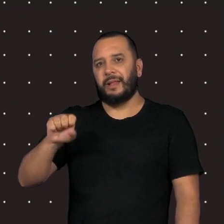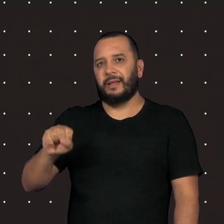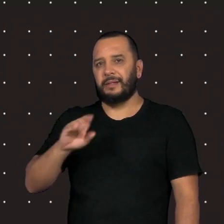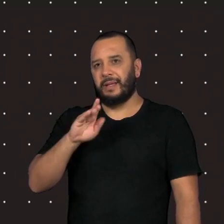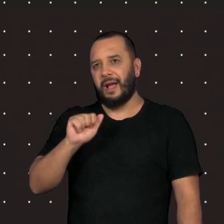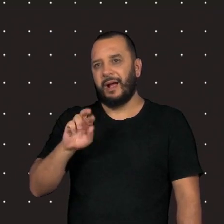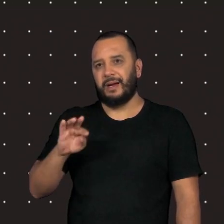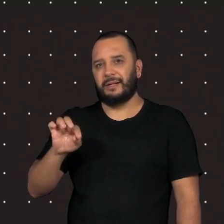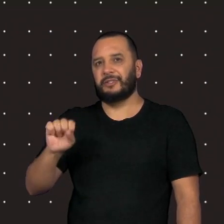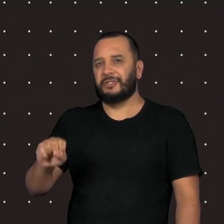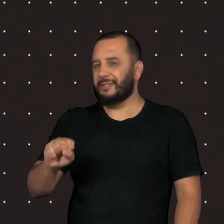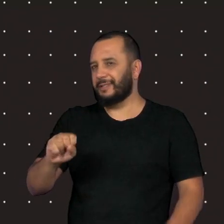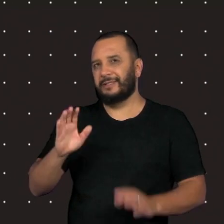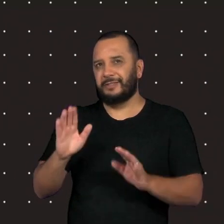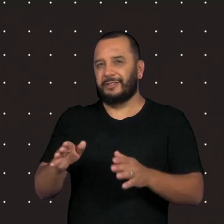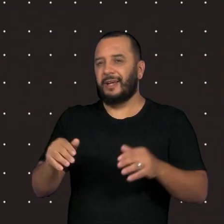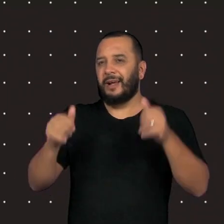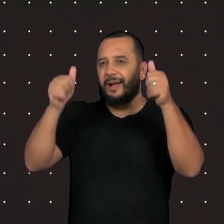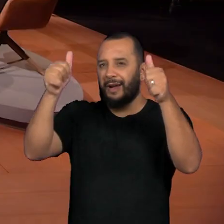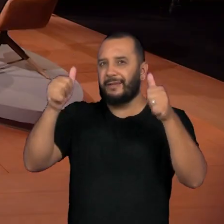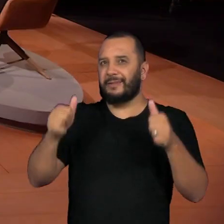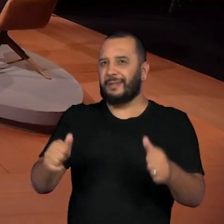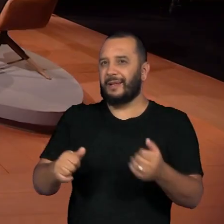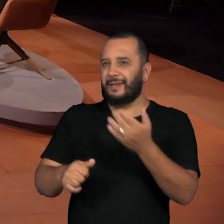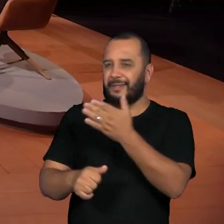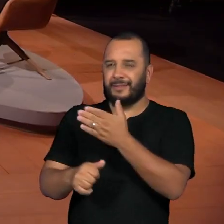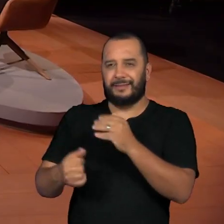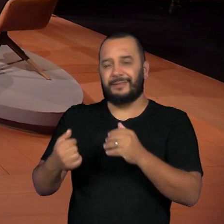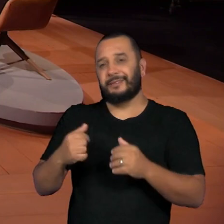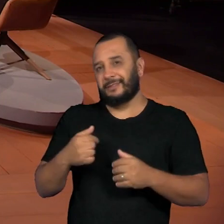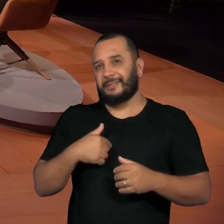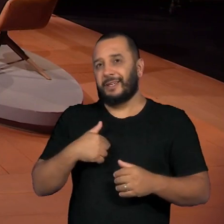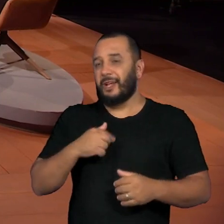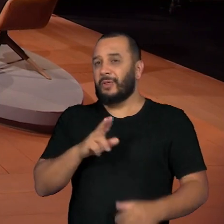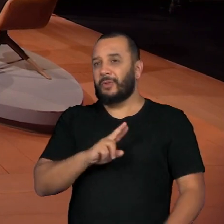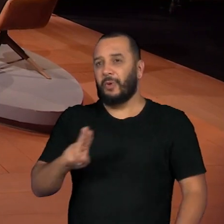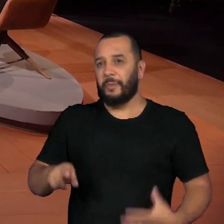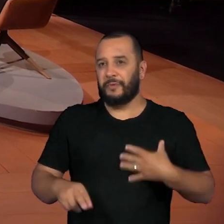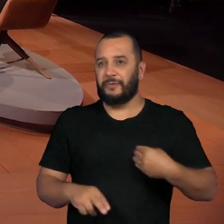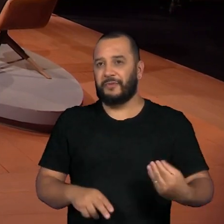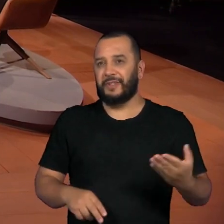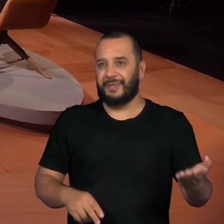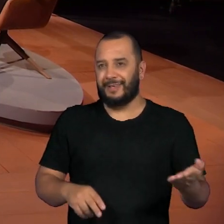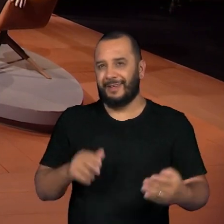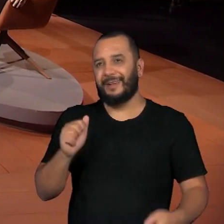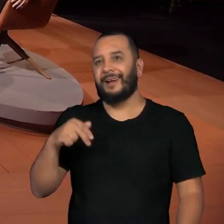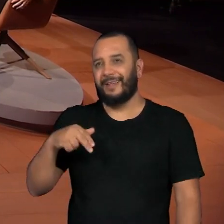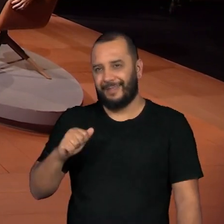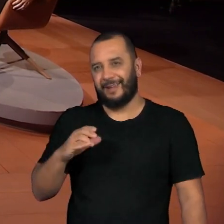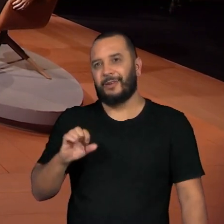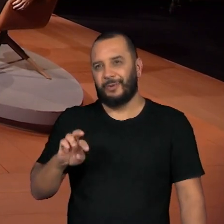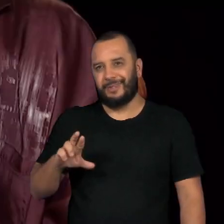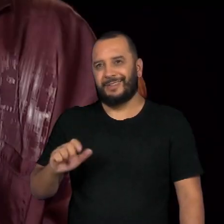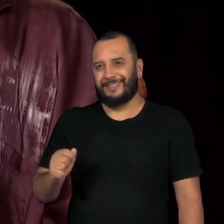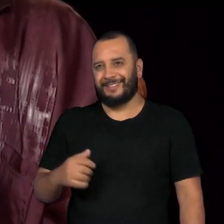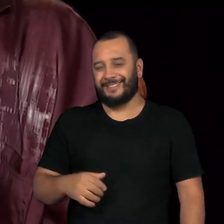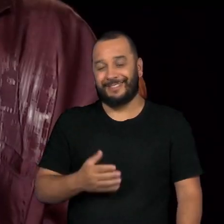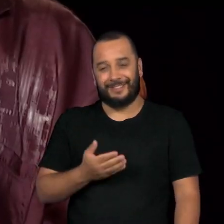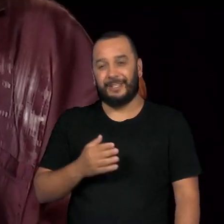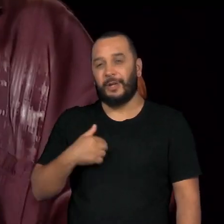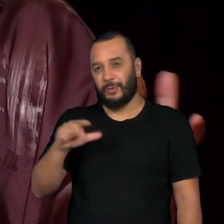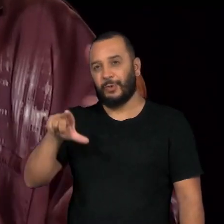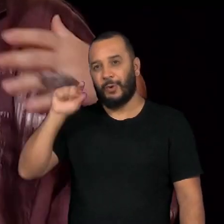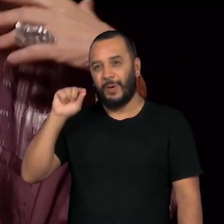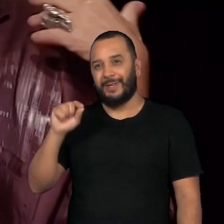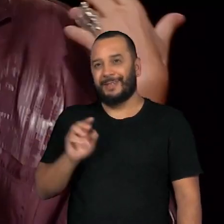aquele cartaz, Ana Carolina, que era o nome que eu ia dar para minha filha, já tinha escolhido. E, né,